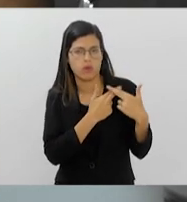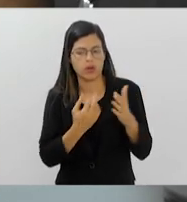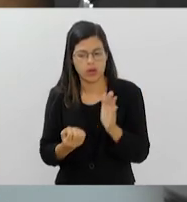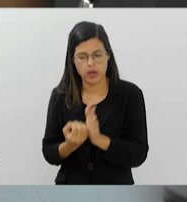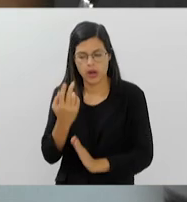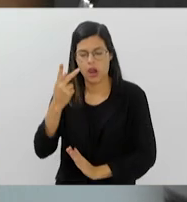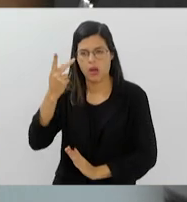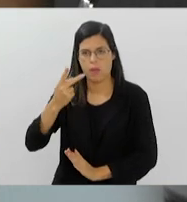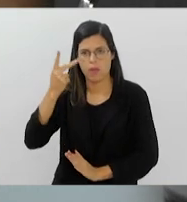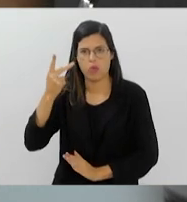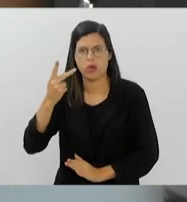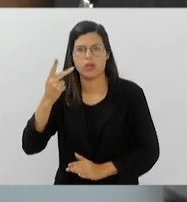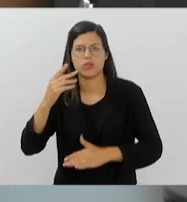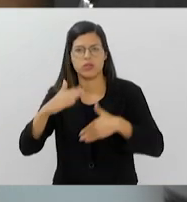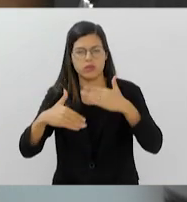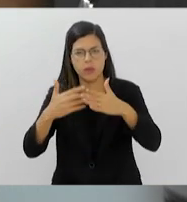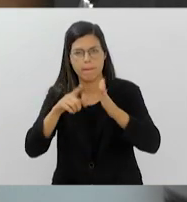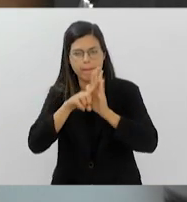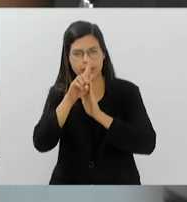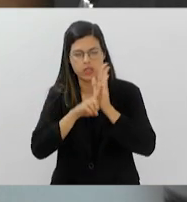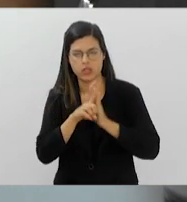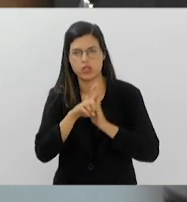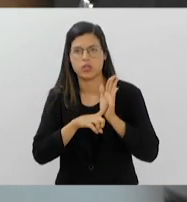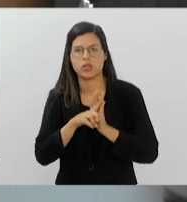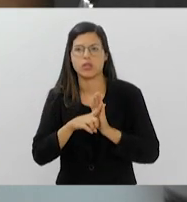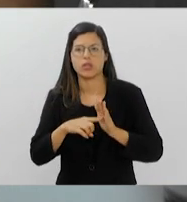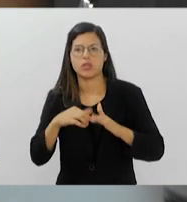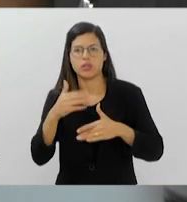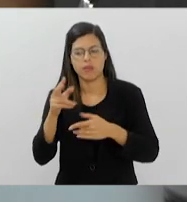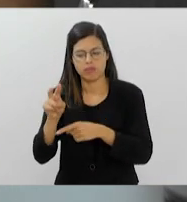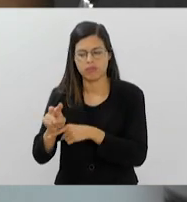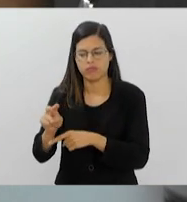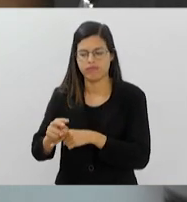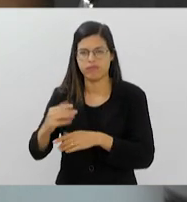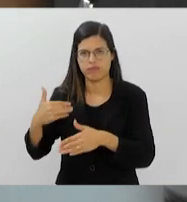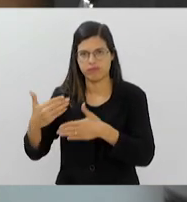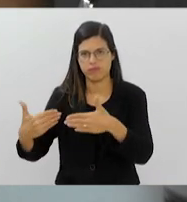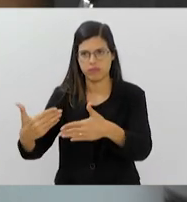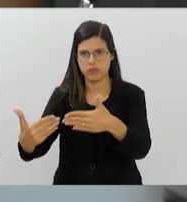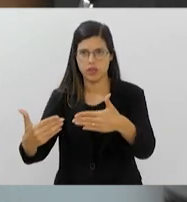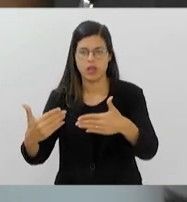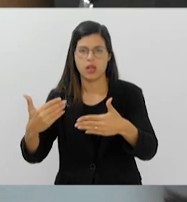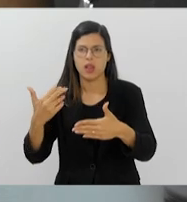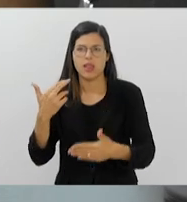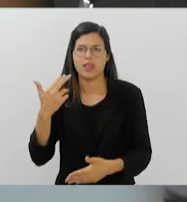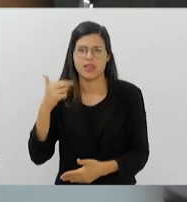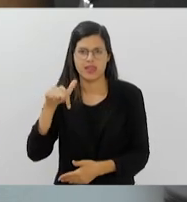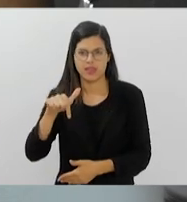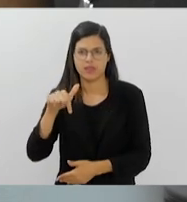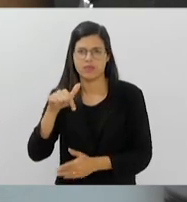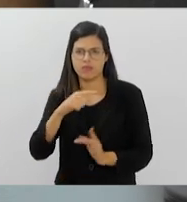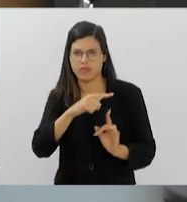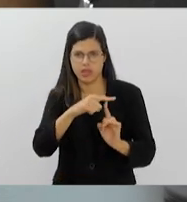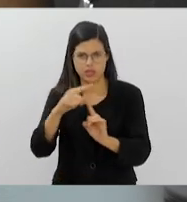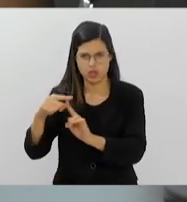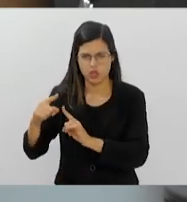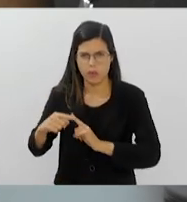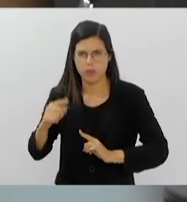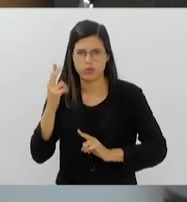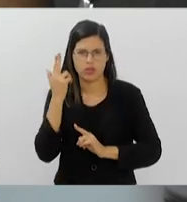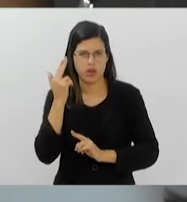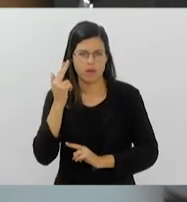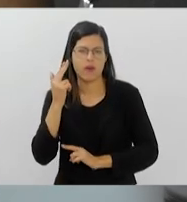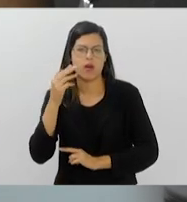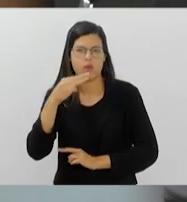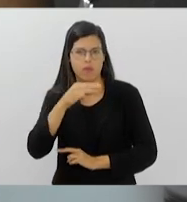para o desenvolvimento, pesquisa, preservação e promoção da criação e seleção das raças Campolina e Manga Larga